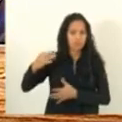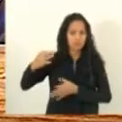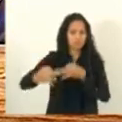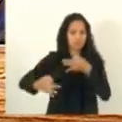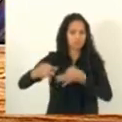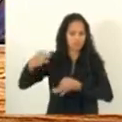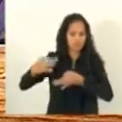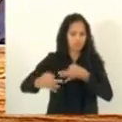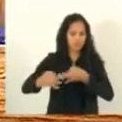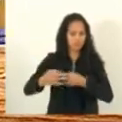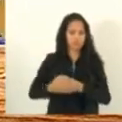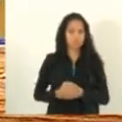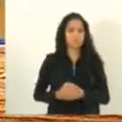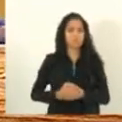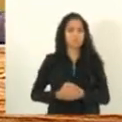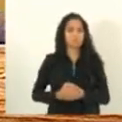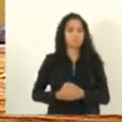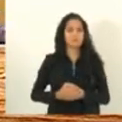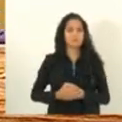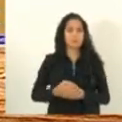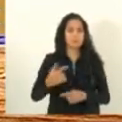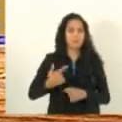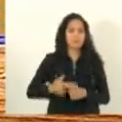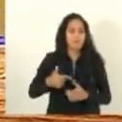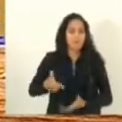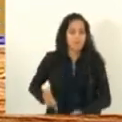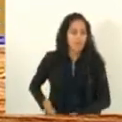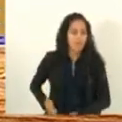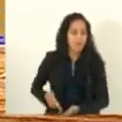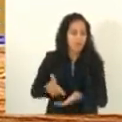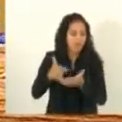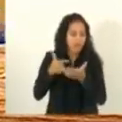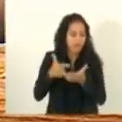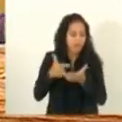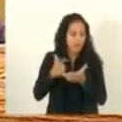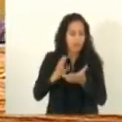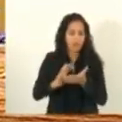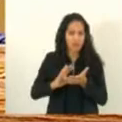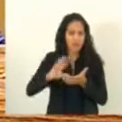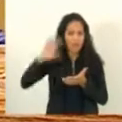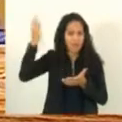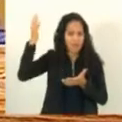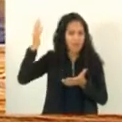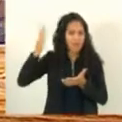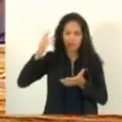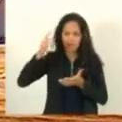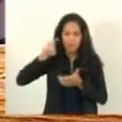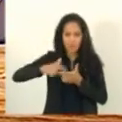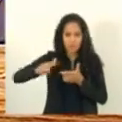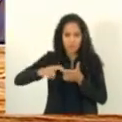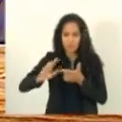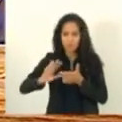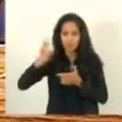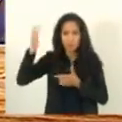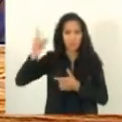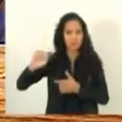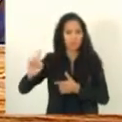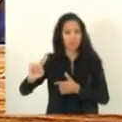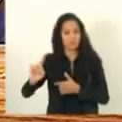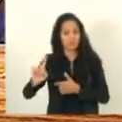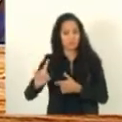fato, armas não resolvem o problema. Armas, em determinadas